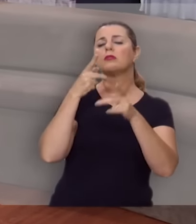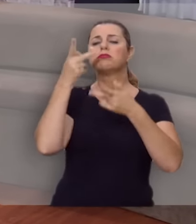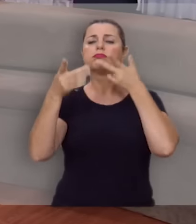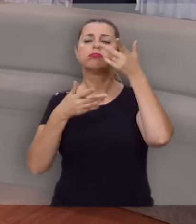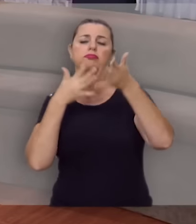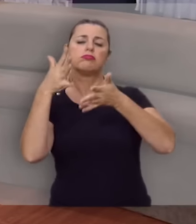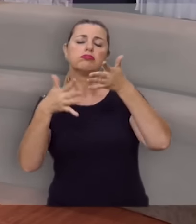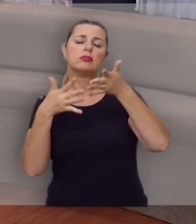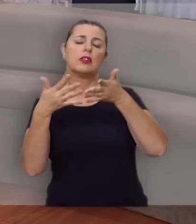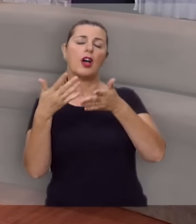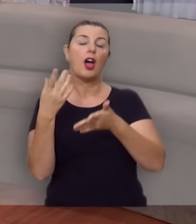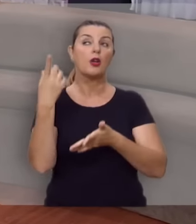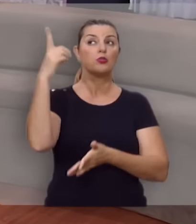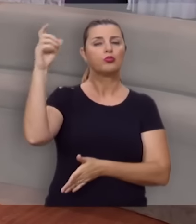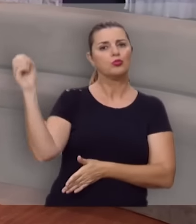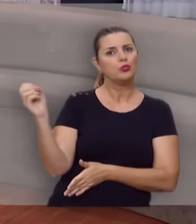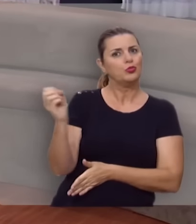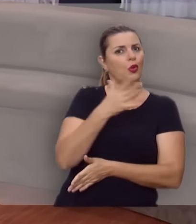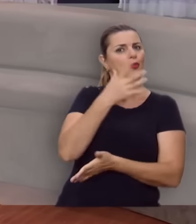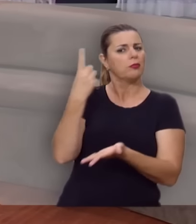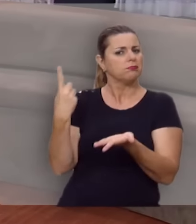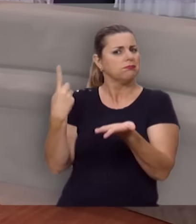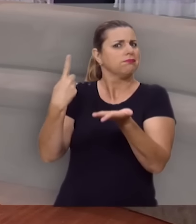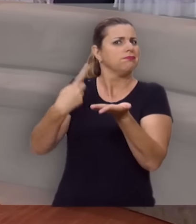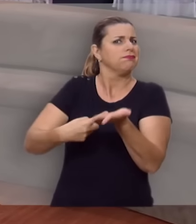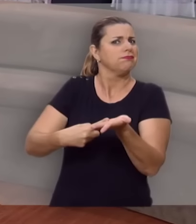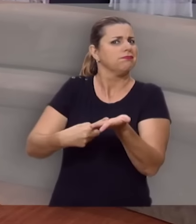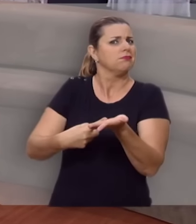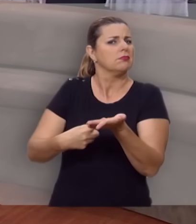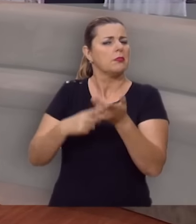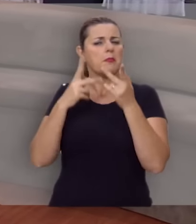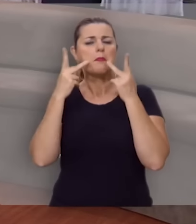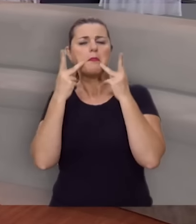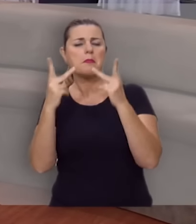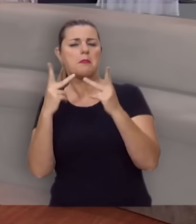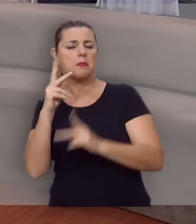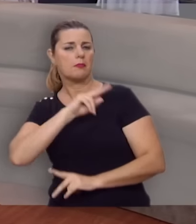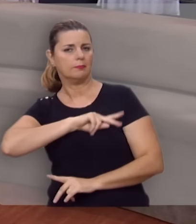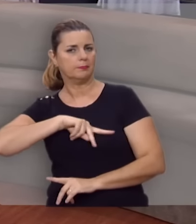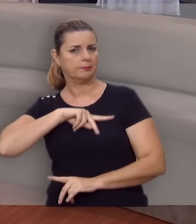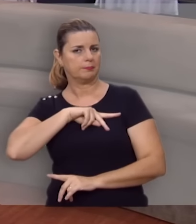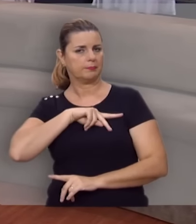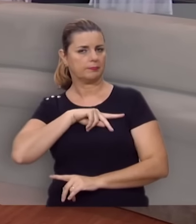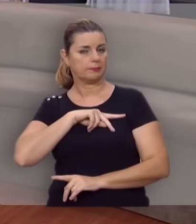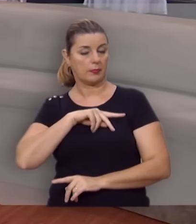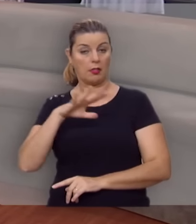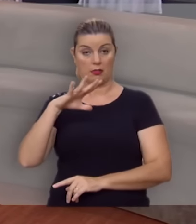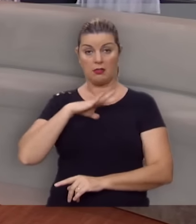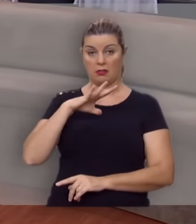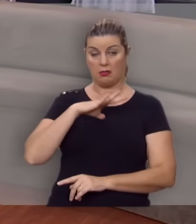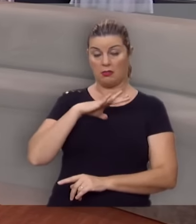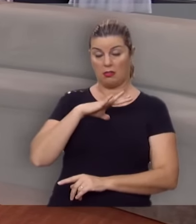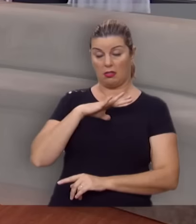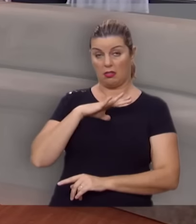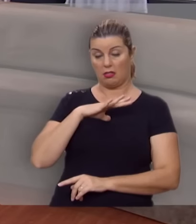assunto a comentar a não ser as últimas novidades que Paulo pregava.